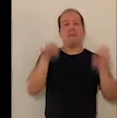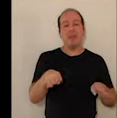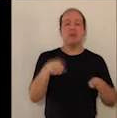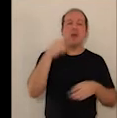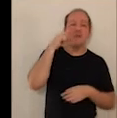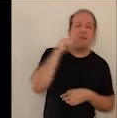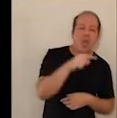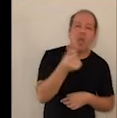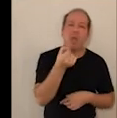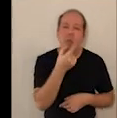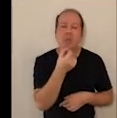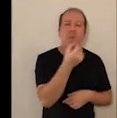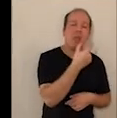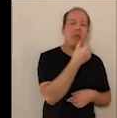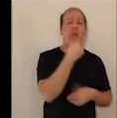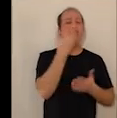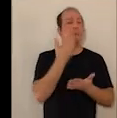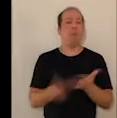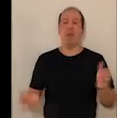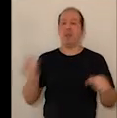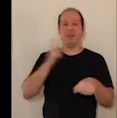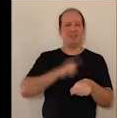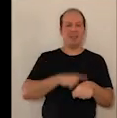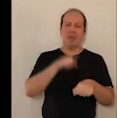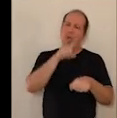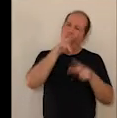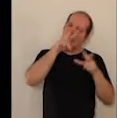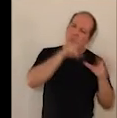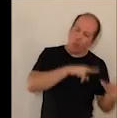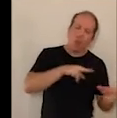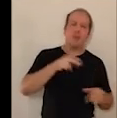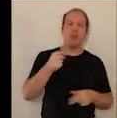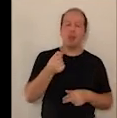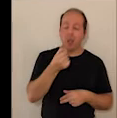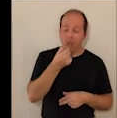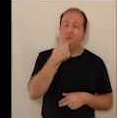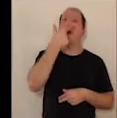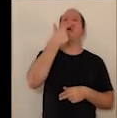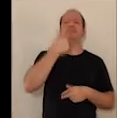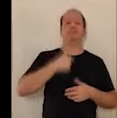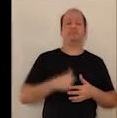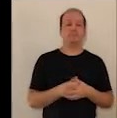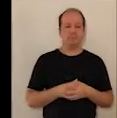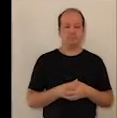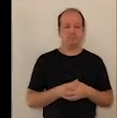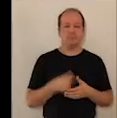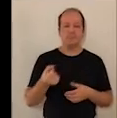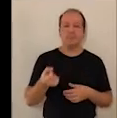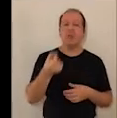remédios. Não percamos mais tempo. Tome um pouco desse aqui. Dá-lhe uma